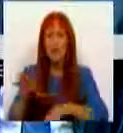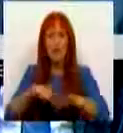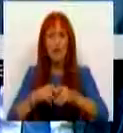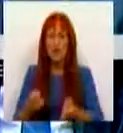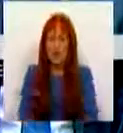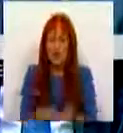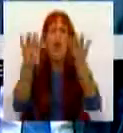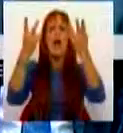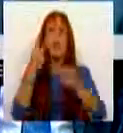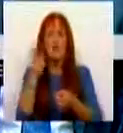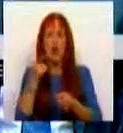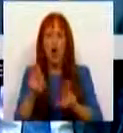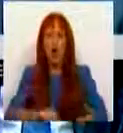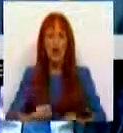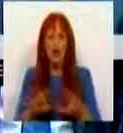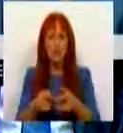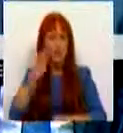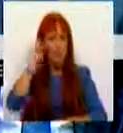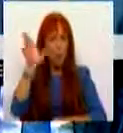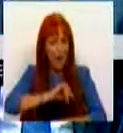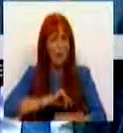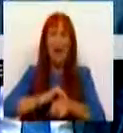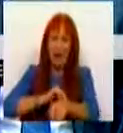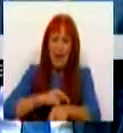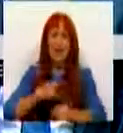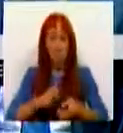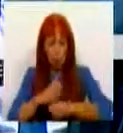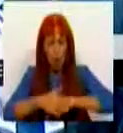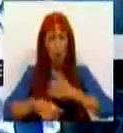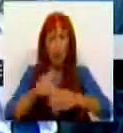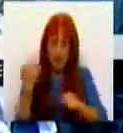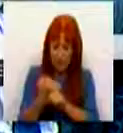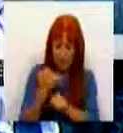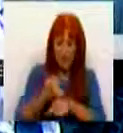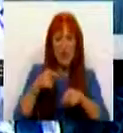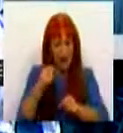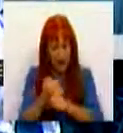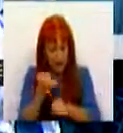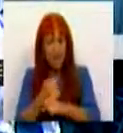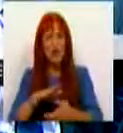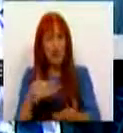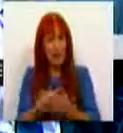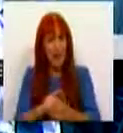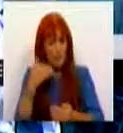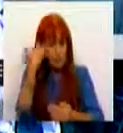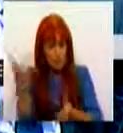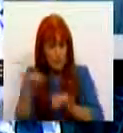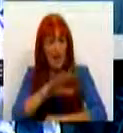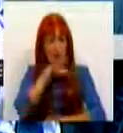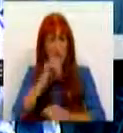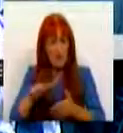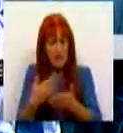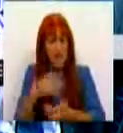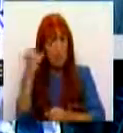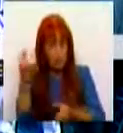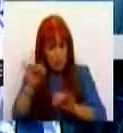fazer renascer aquelas comunidades mais afetadas. É assim que continuaremos a trabalhar, é a trabalhar para dar mais futuro àquelas famílias, para